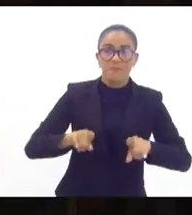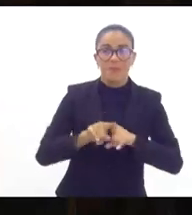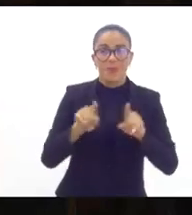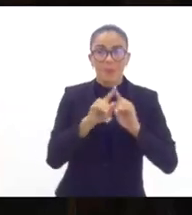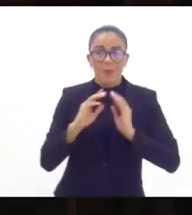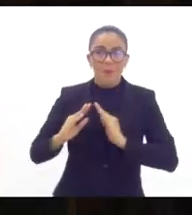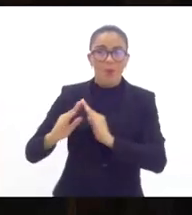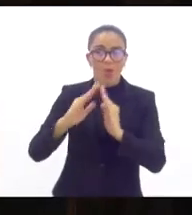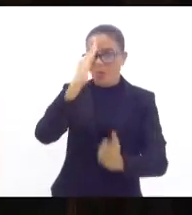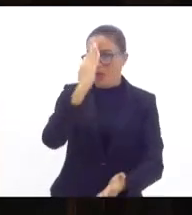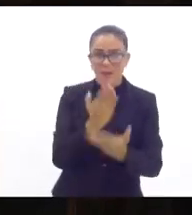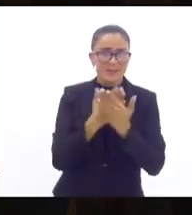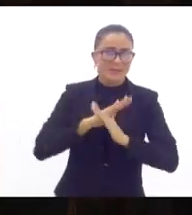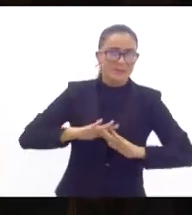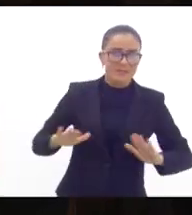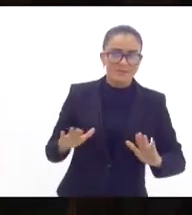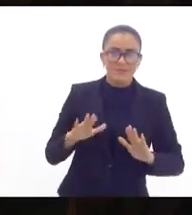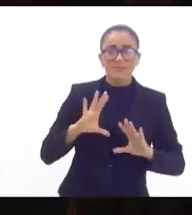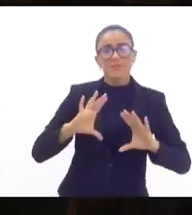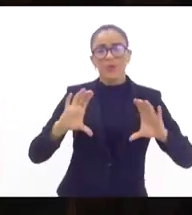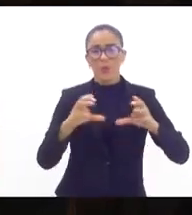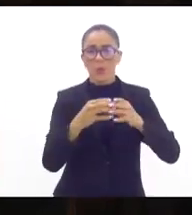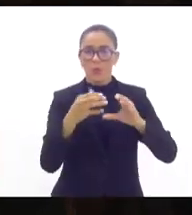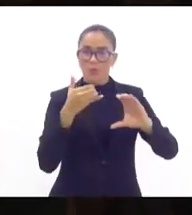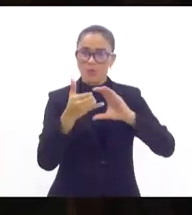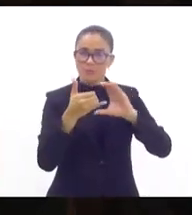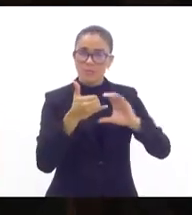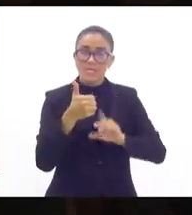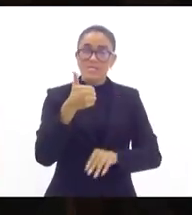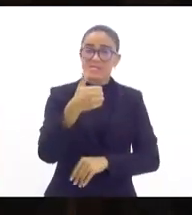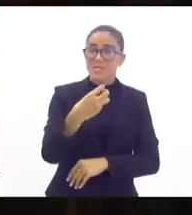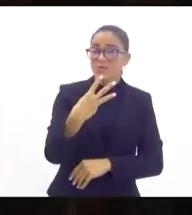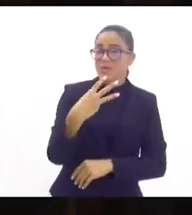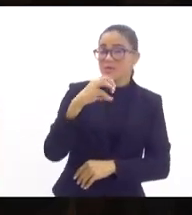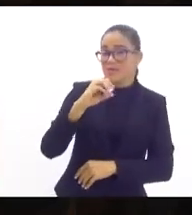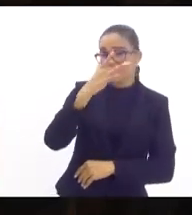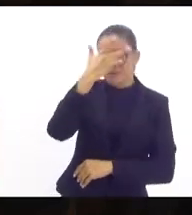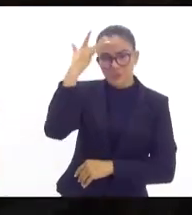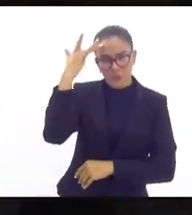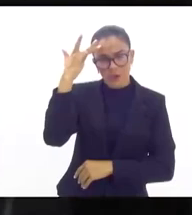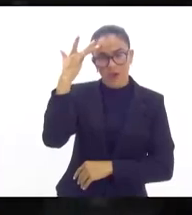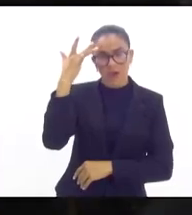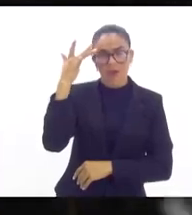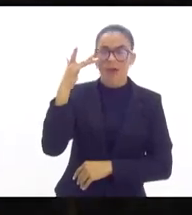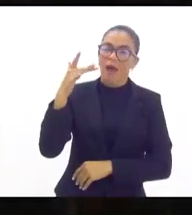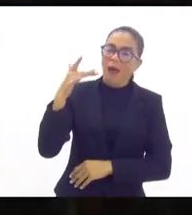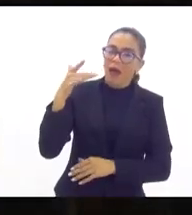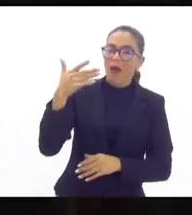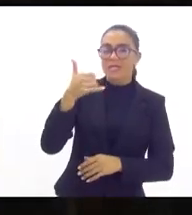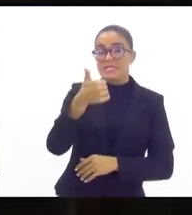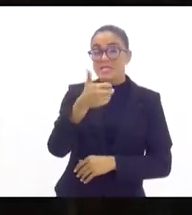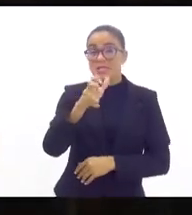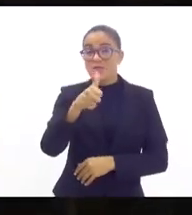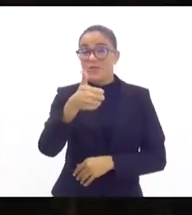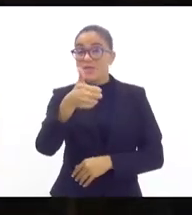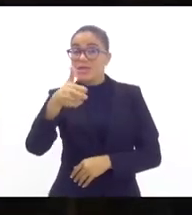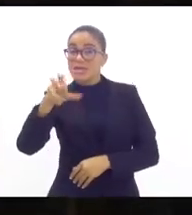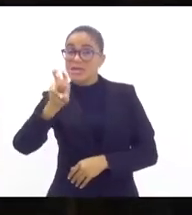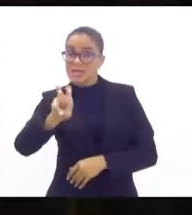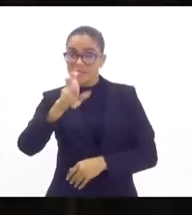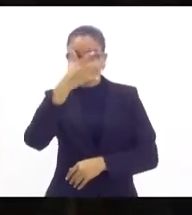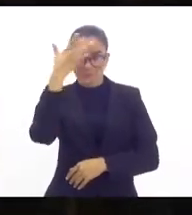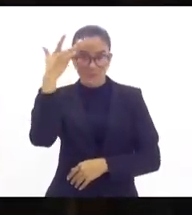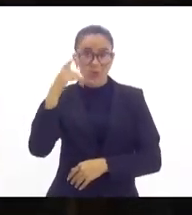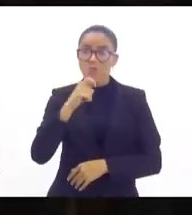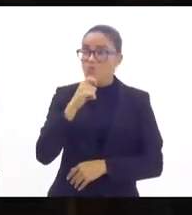desacreditado Eu tenho um grupo de WhatsApp com 130 pessoas provavelmente 115 morador da região e não tem um